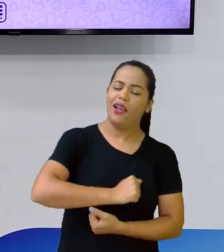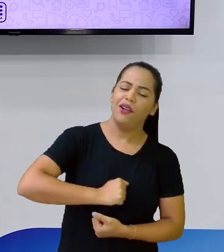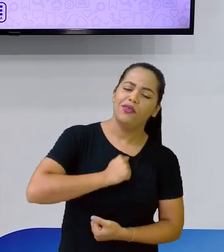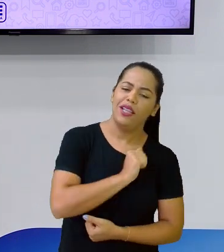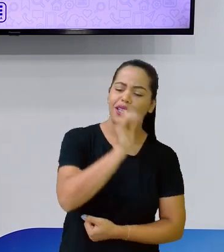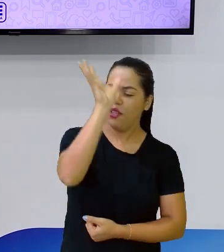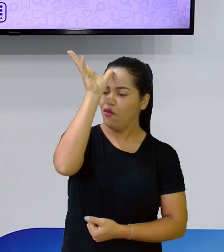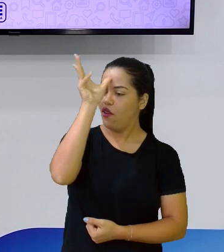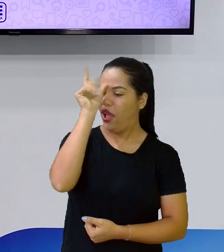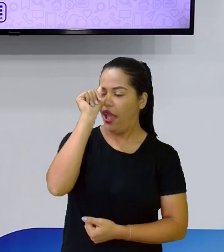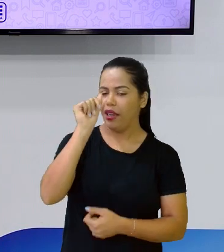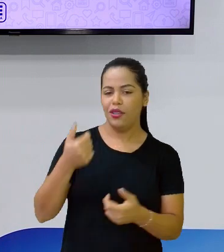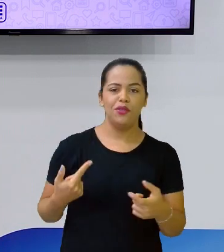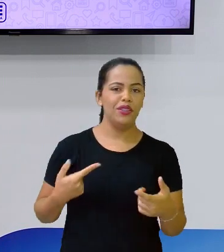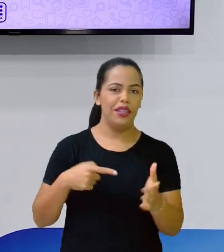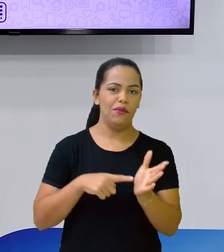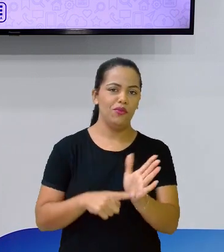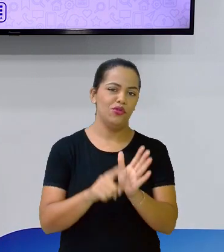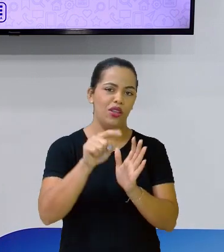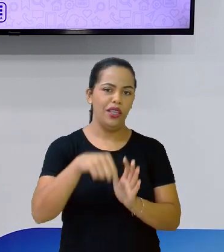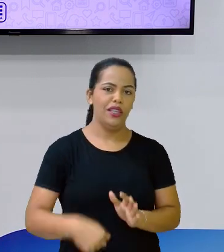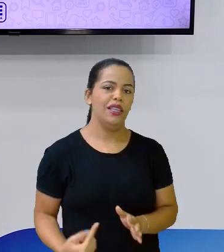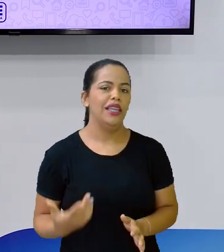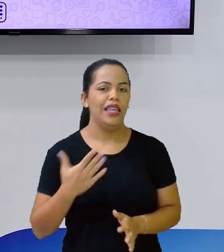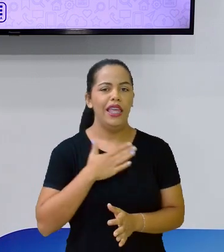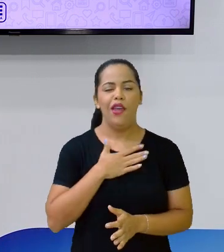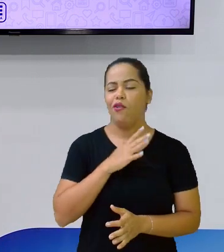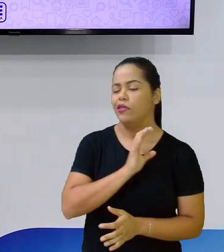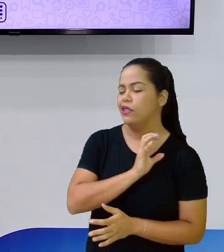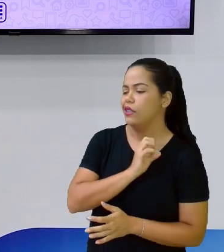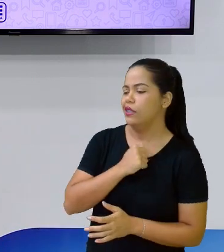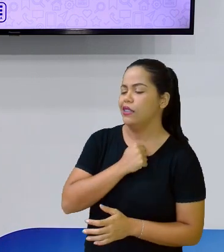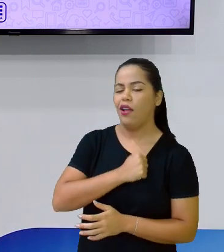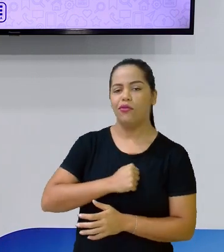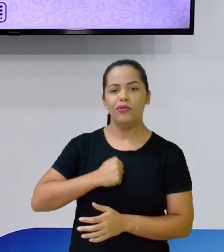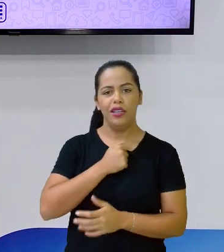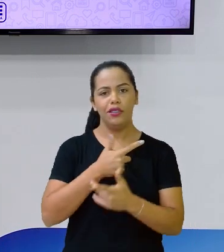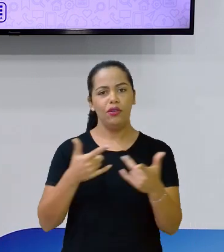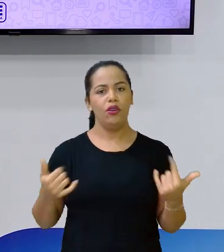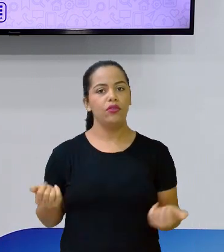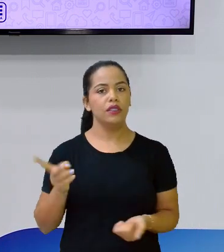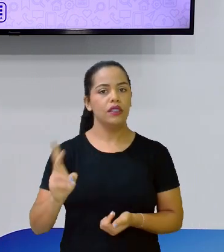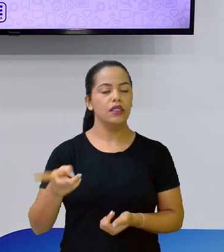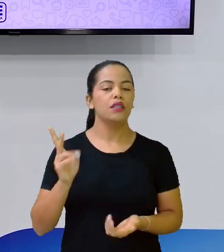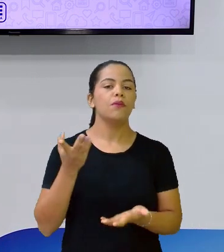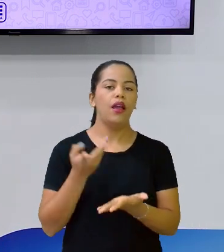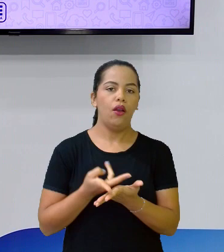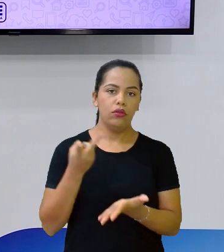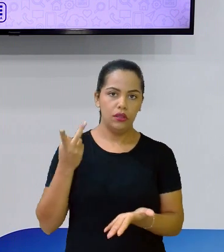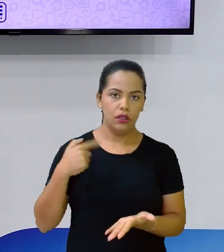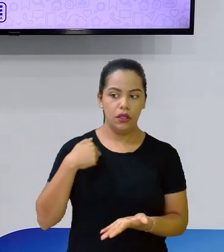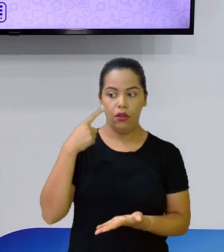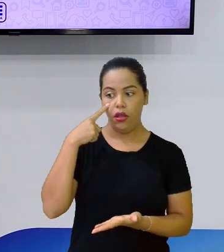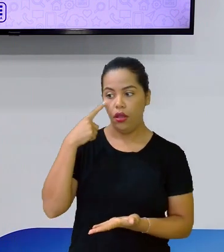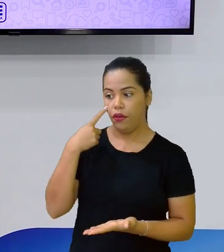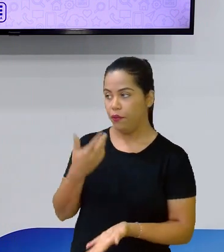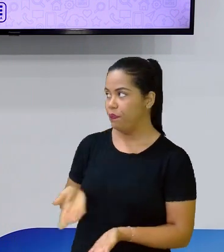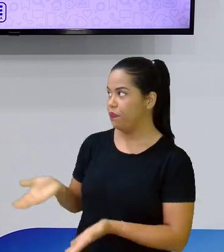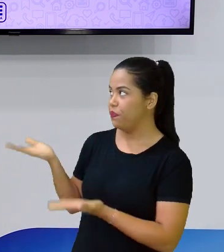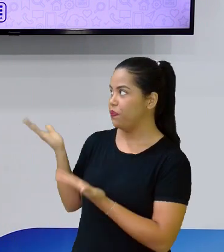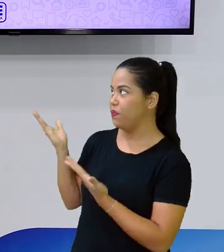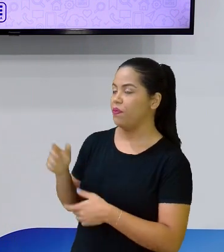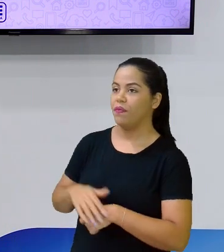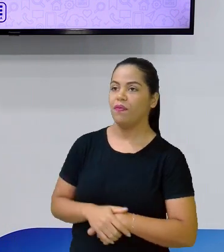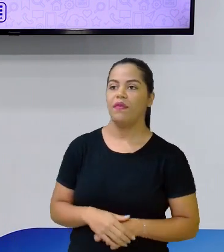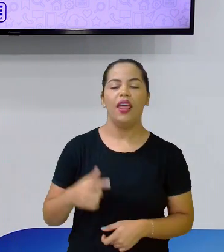lembrou bastante de uma coisa que eu sempre fazia na aula de ciências e nunca mais fiz, não é? Olha só ele aqui, ó, já tá com a bandeirinha